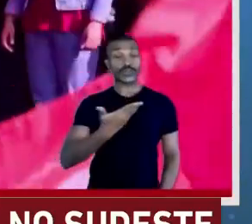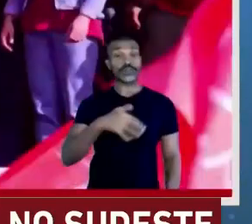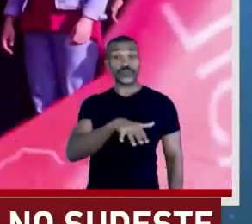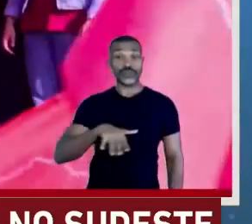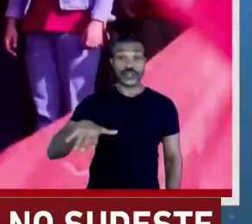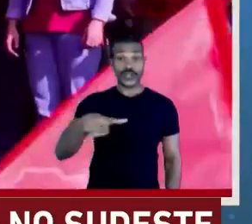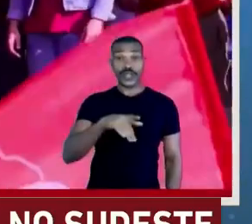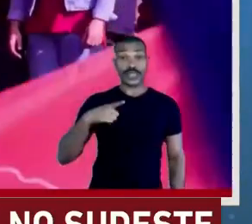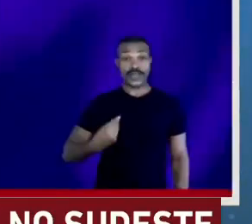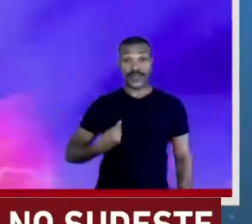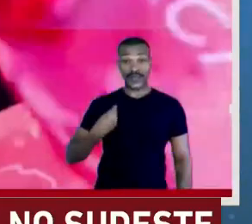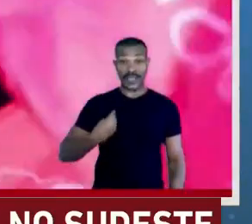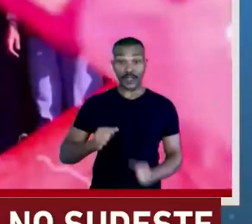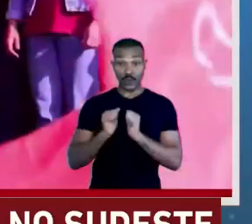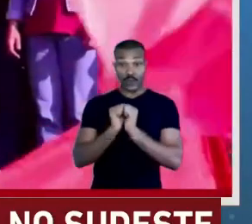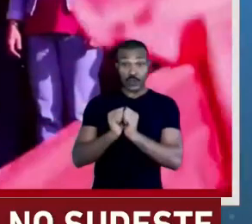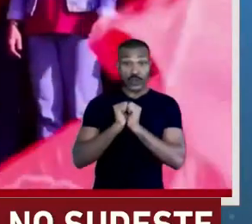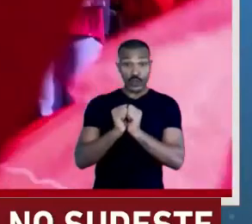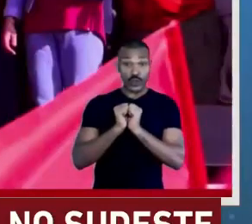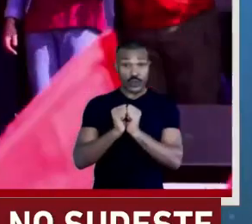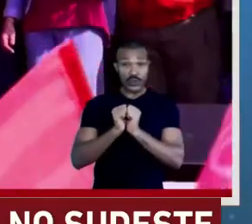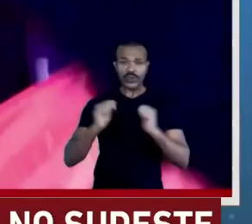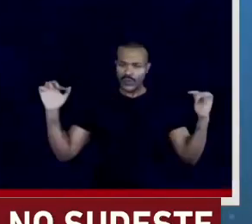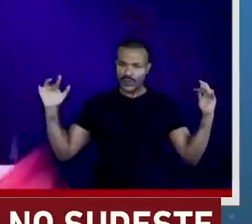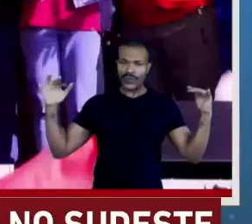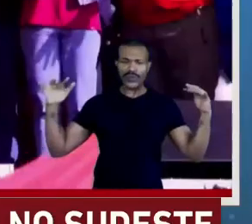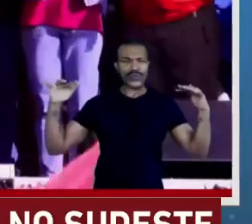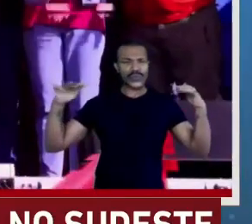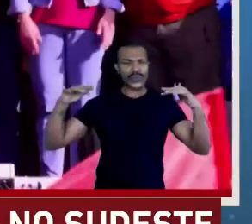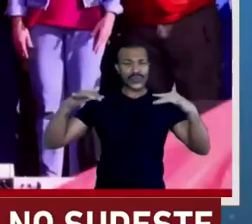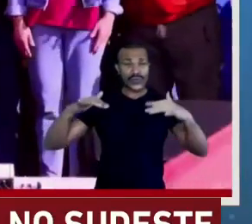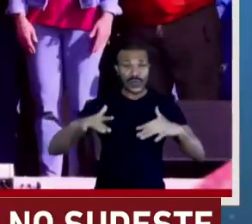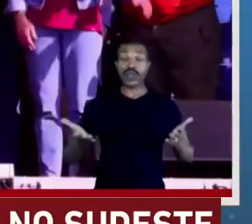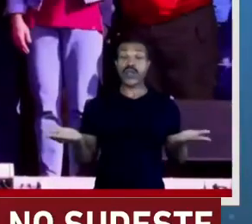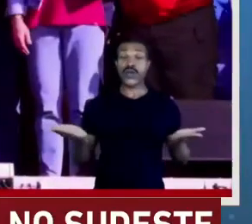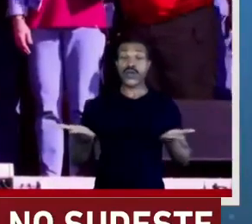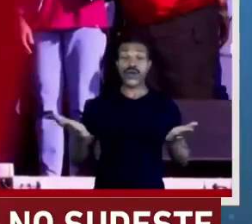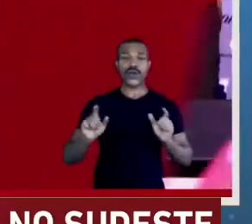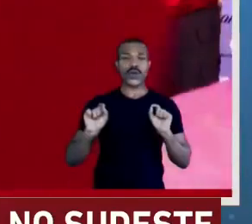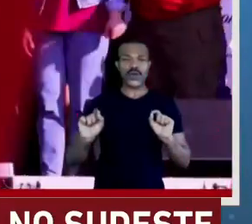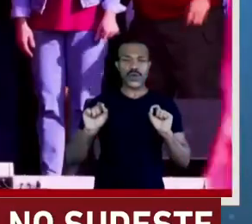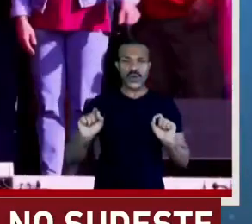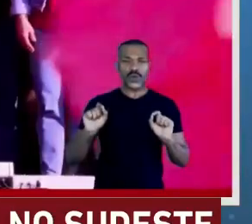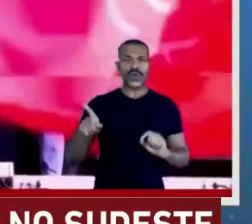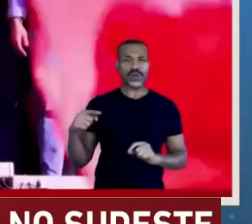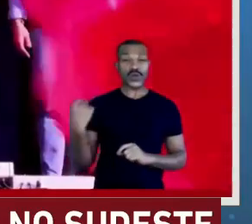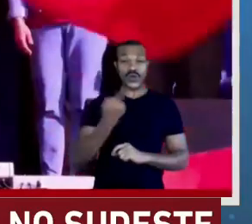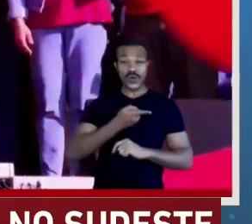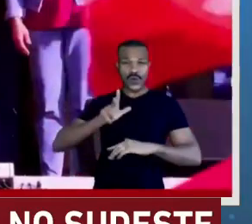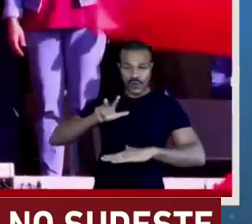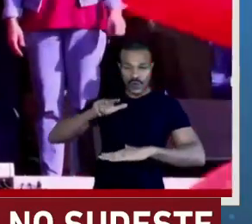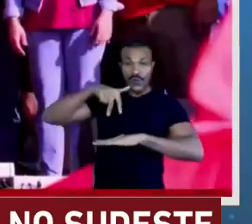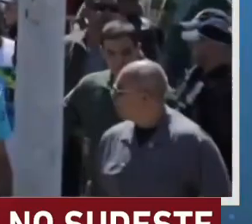dos principais candidatos ou a rede social, a internet serão mais eficientes? É importante lembrar, né, que em 2018